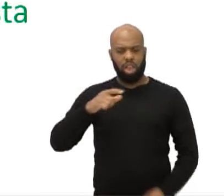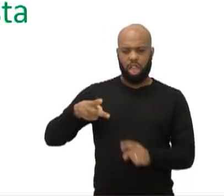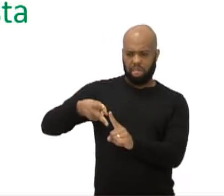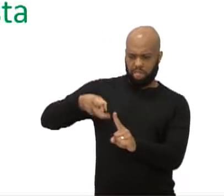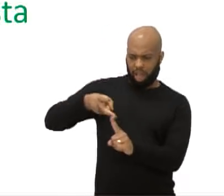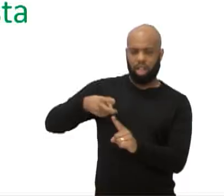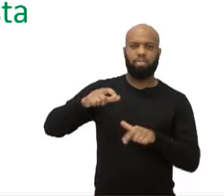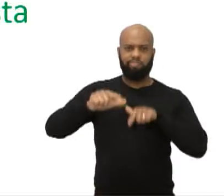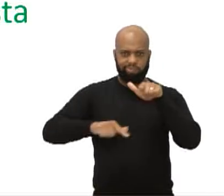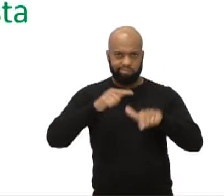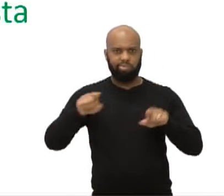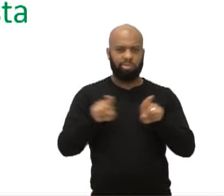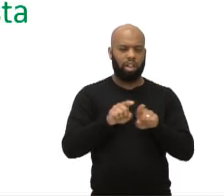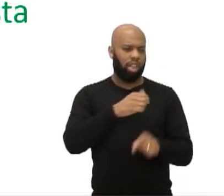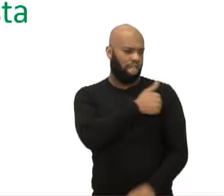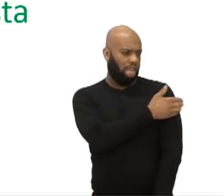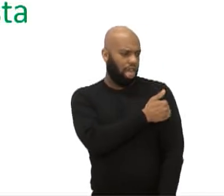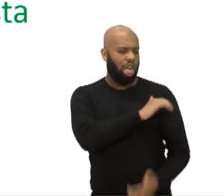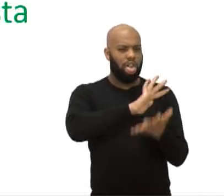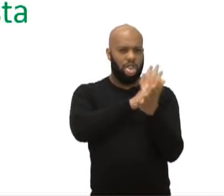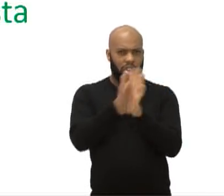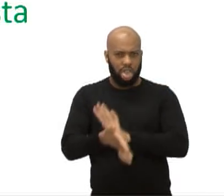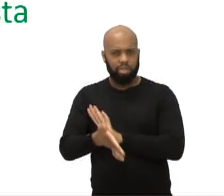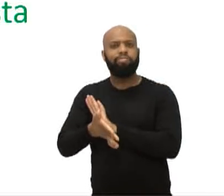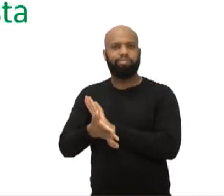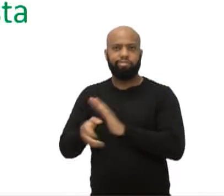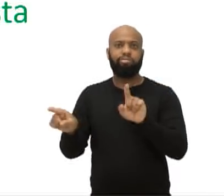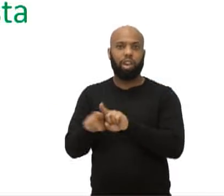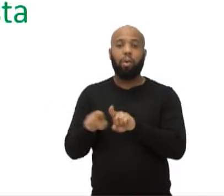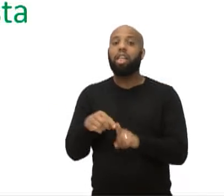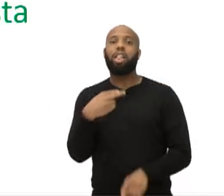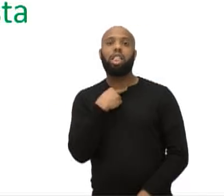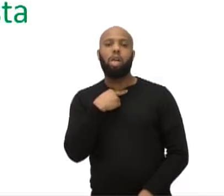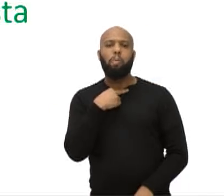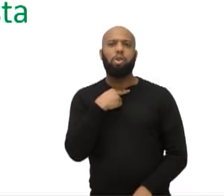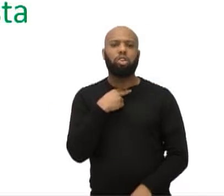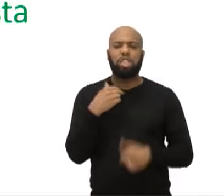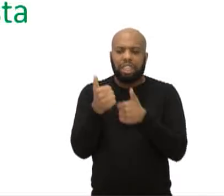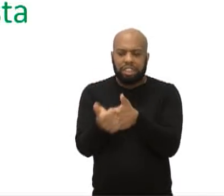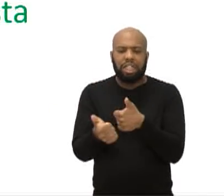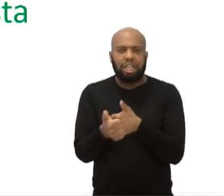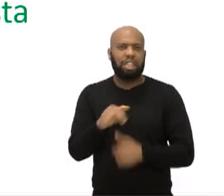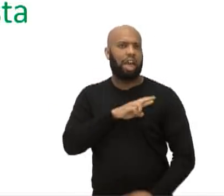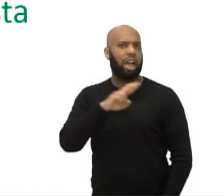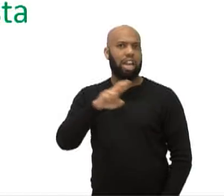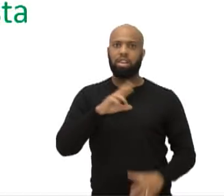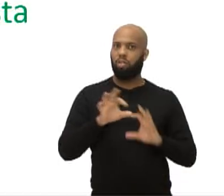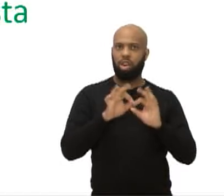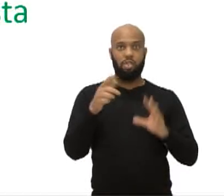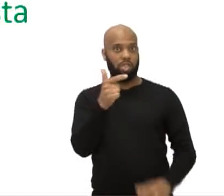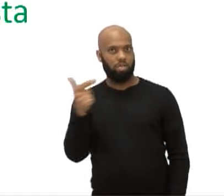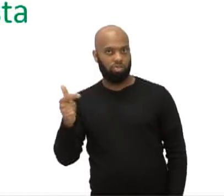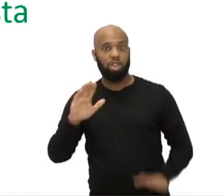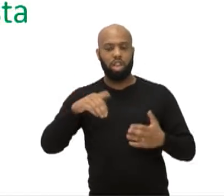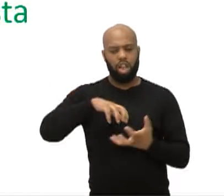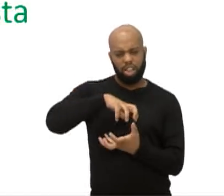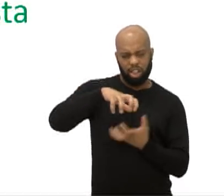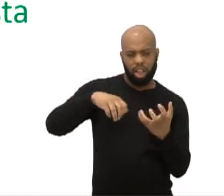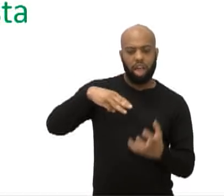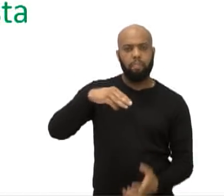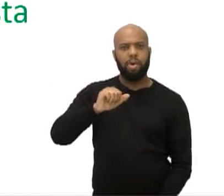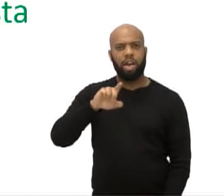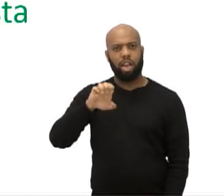explorados no trabalho, eram discriminados racialmente e não podiam praticar a religião que quisessem. A revolta dos malês foi